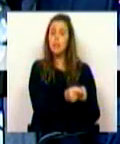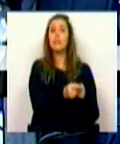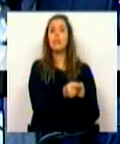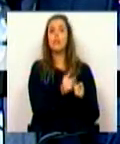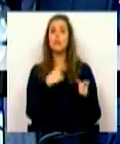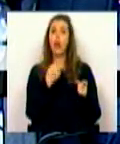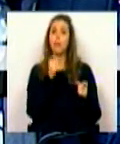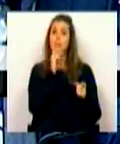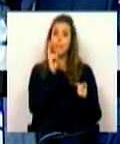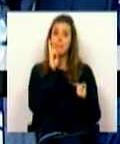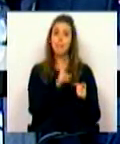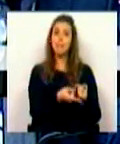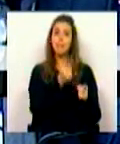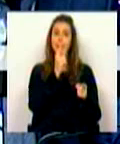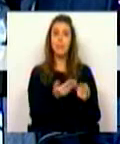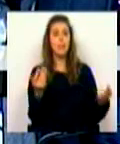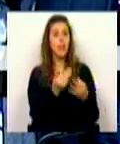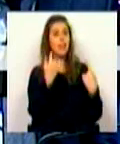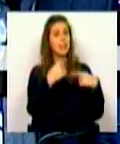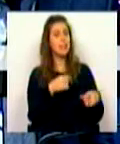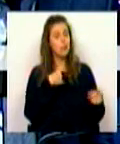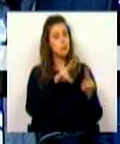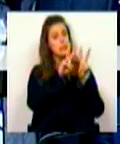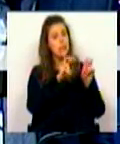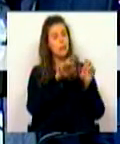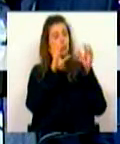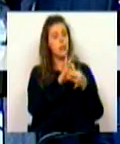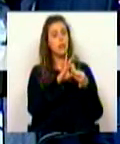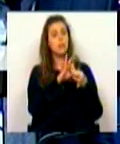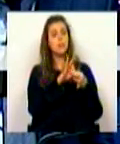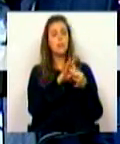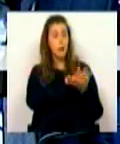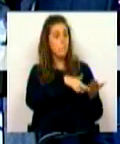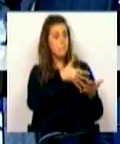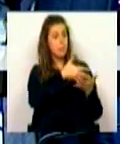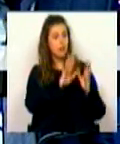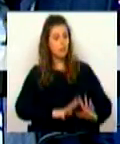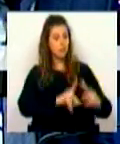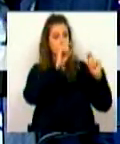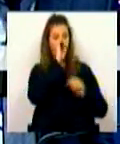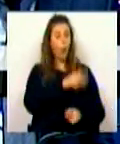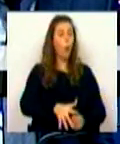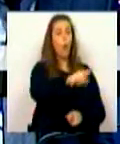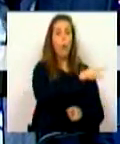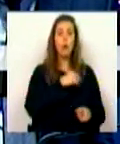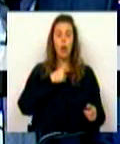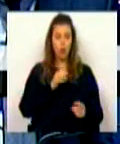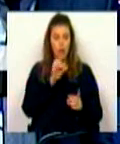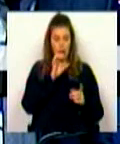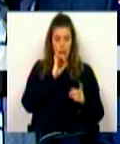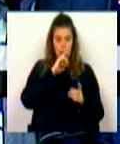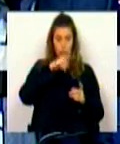aquilo que nós verificamos é que temos, em matéria de plano de desenvolvimento rural, no